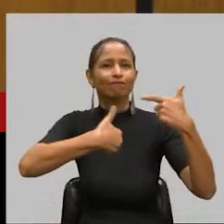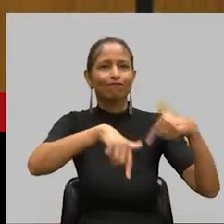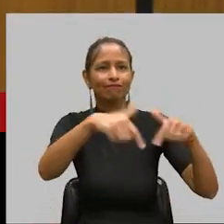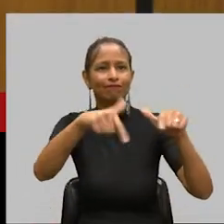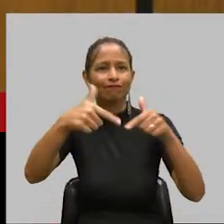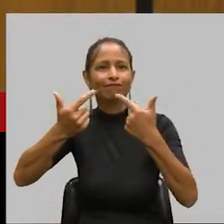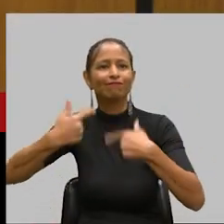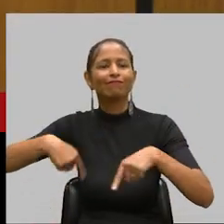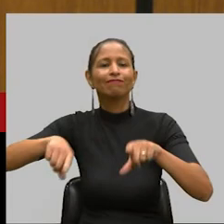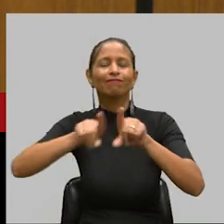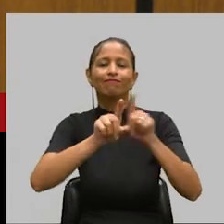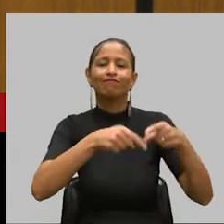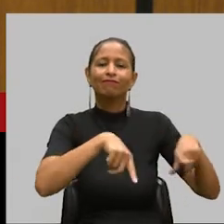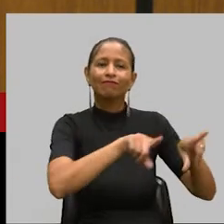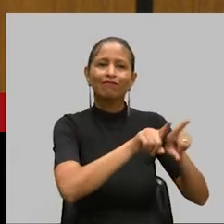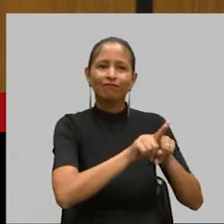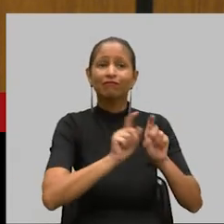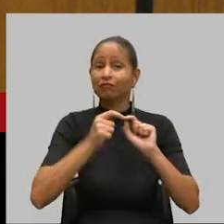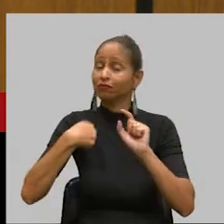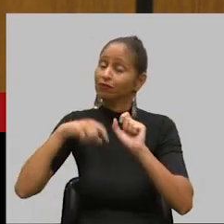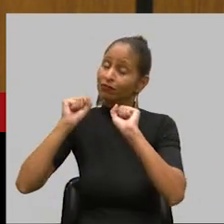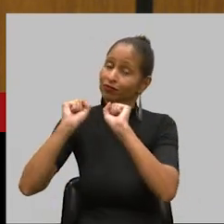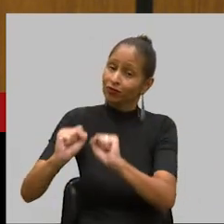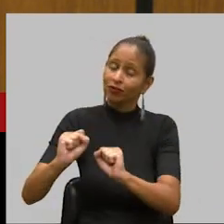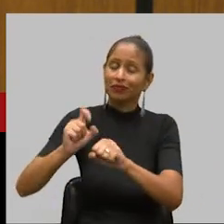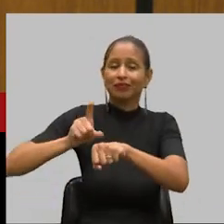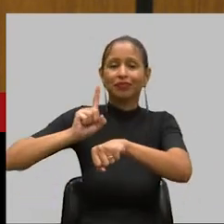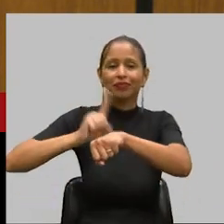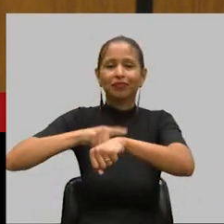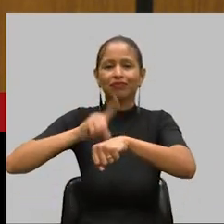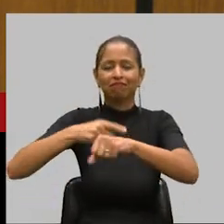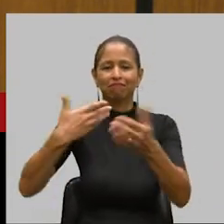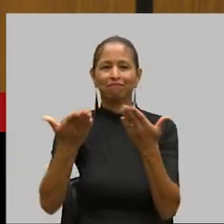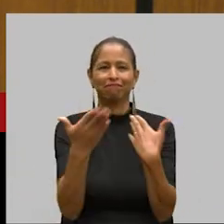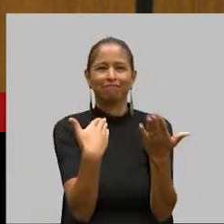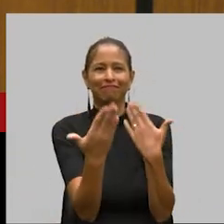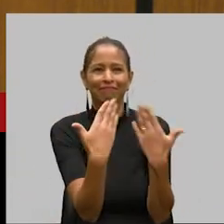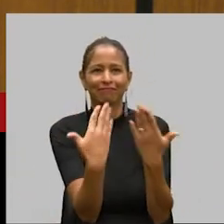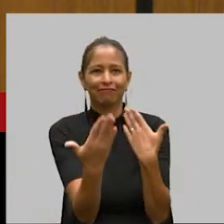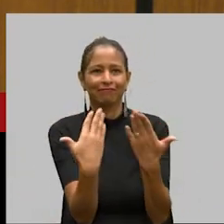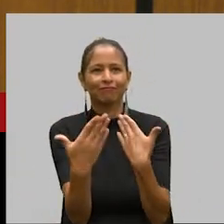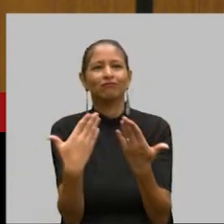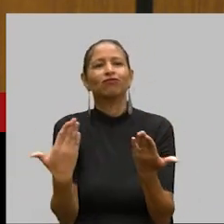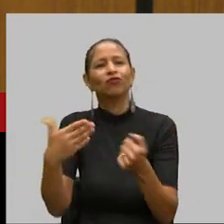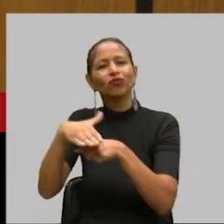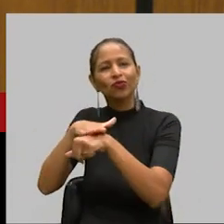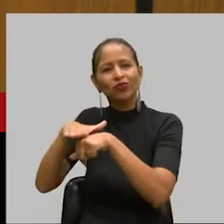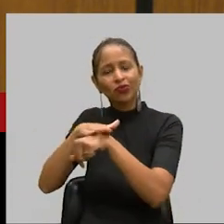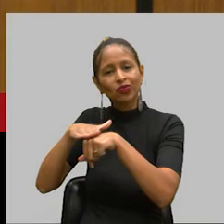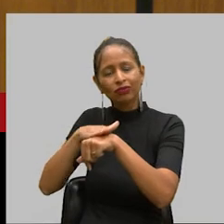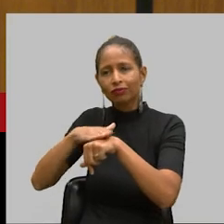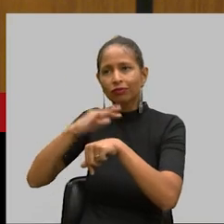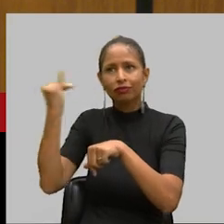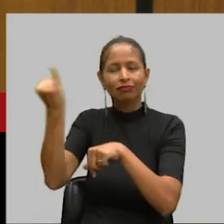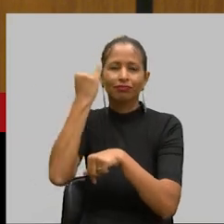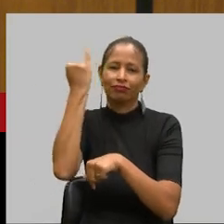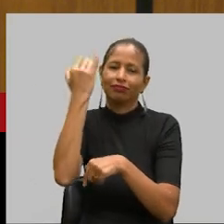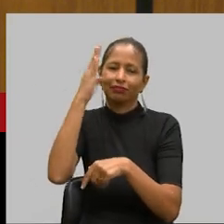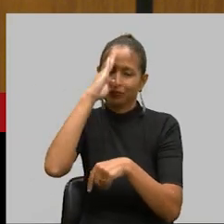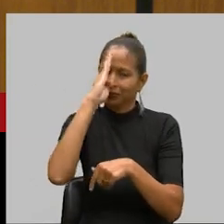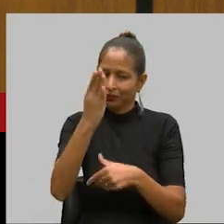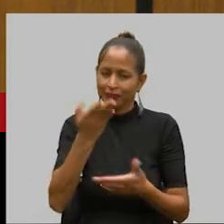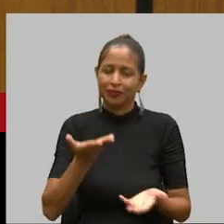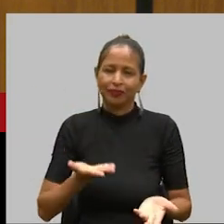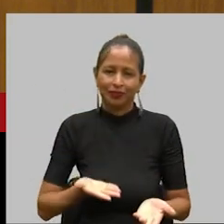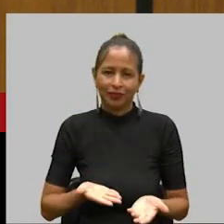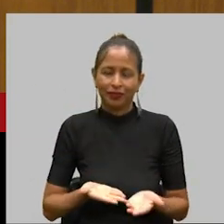parceria para que a gente pudesse neste momento debater essa questão tão relevante